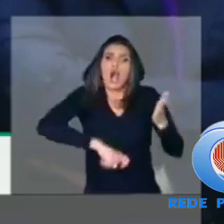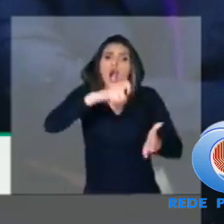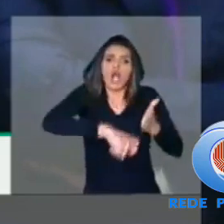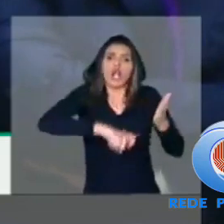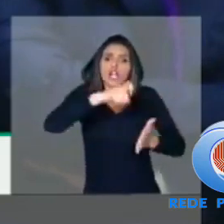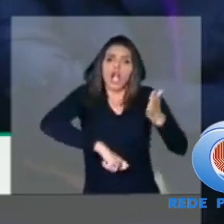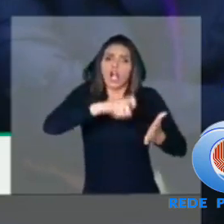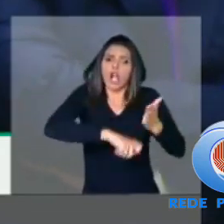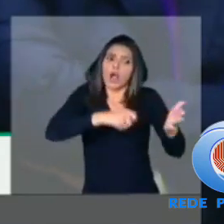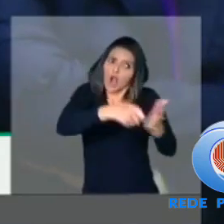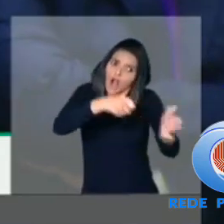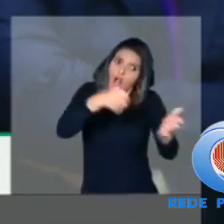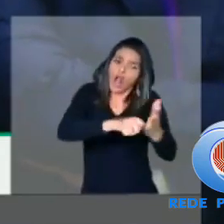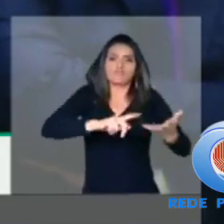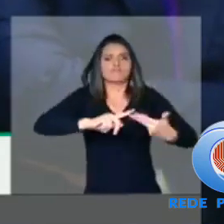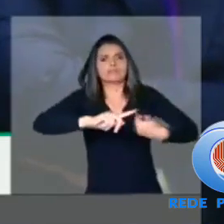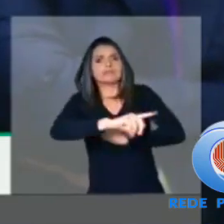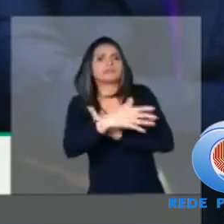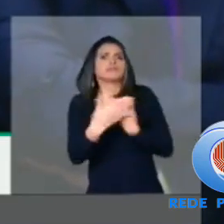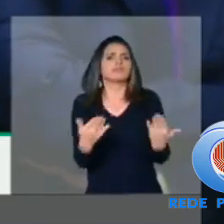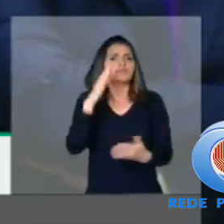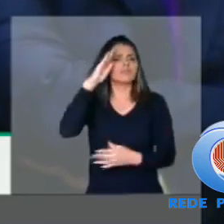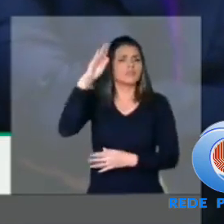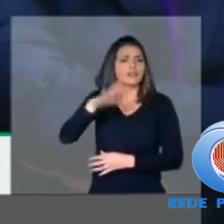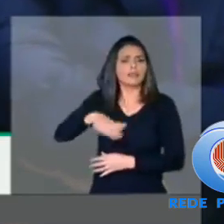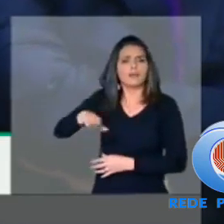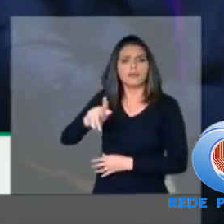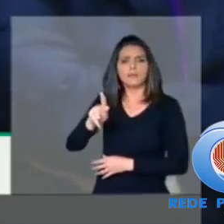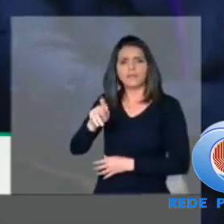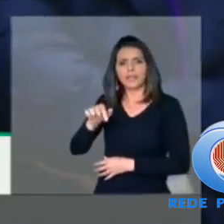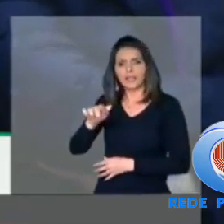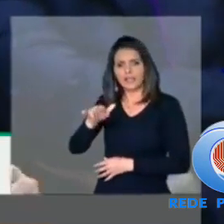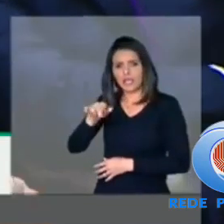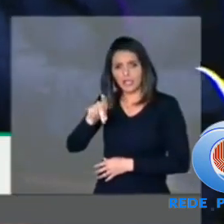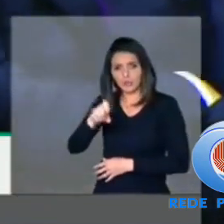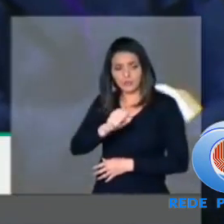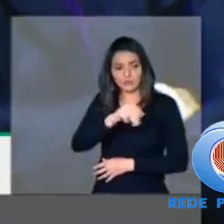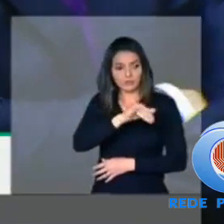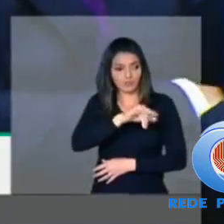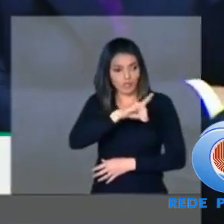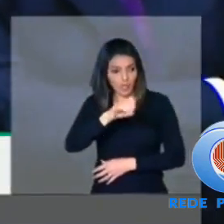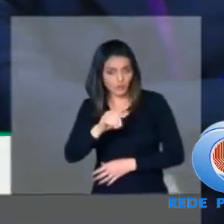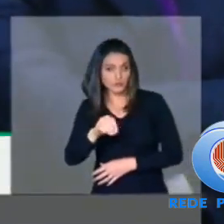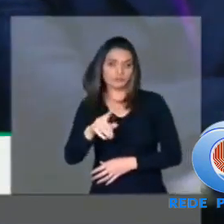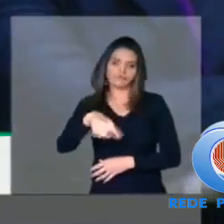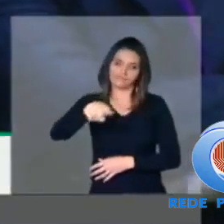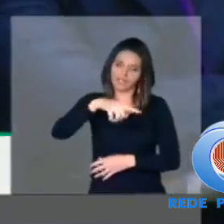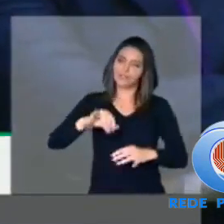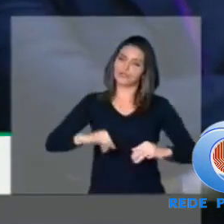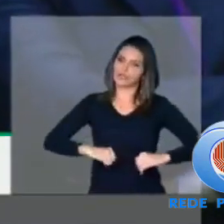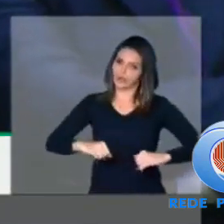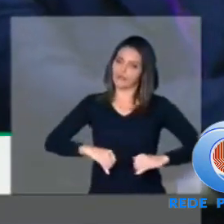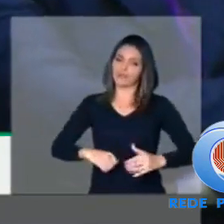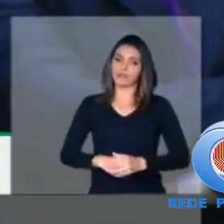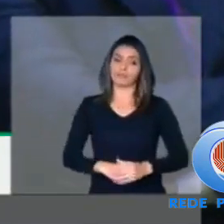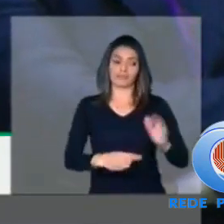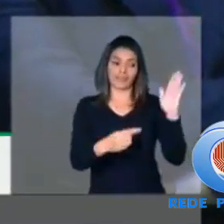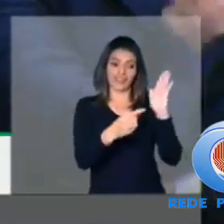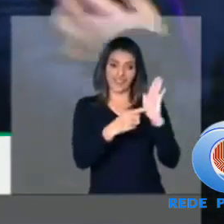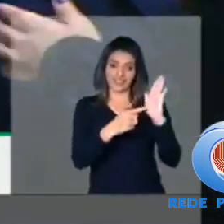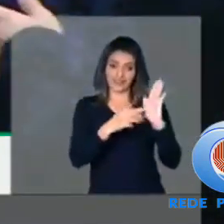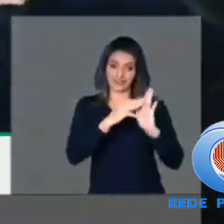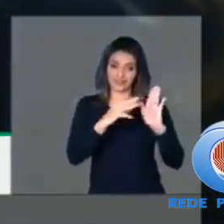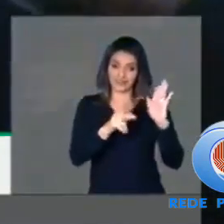principalmente para os pequenos e os médios empreendedores, de modo que a medida visa desburocratizar as ações do